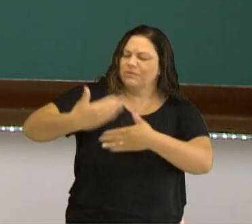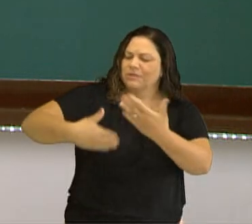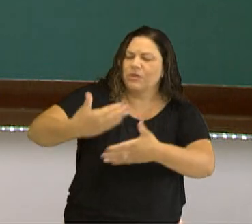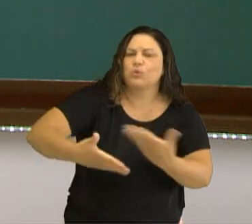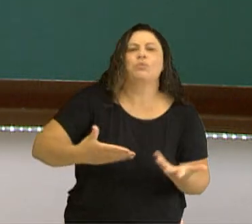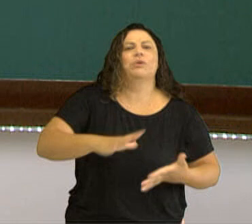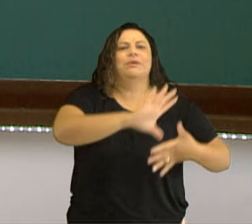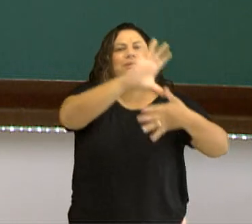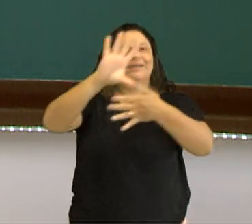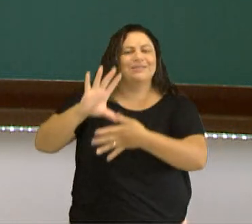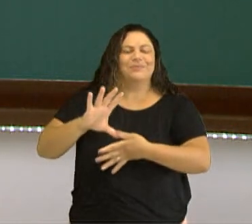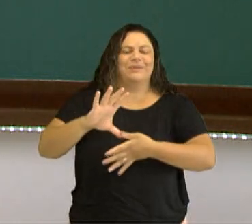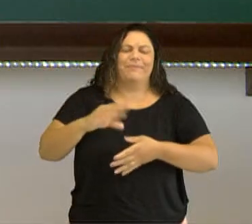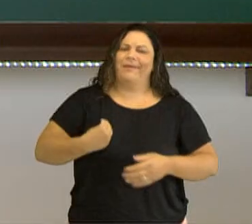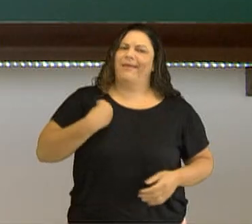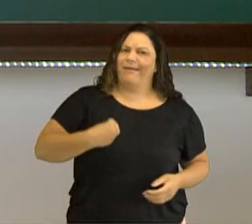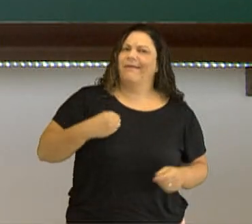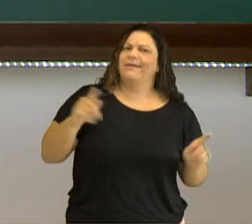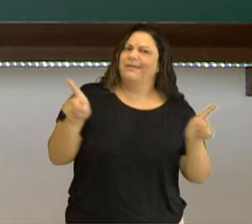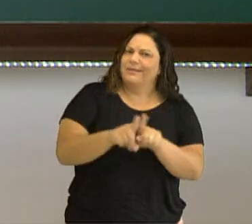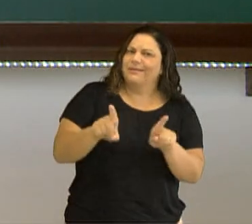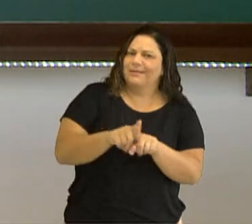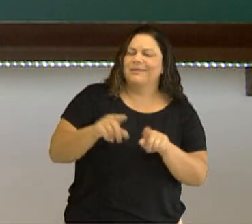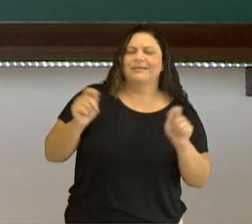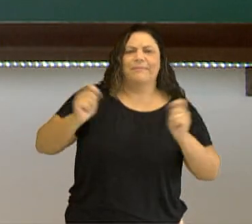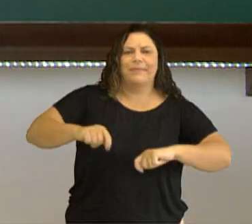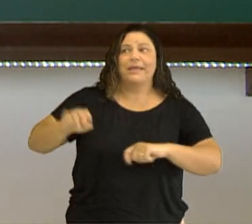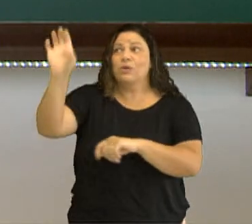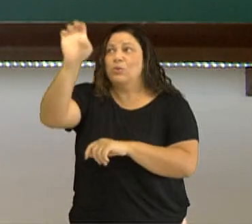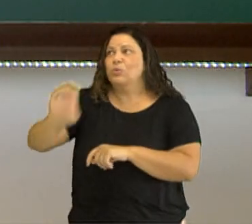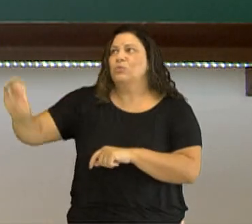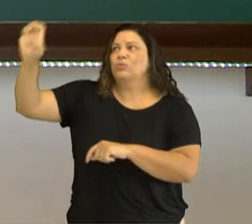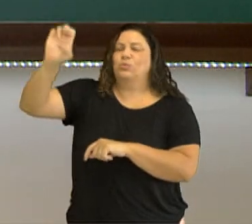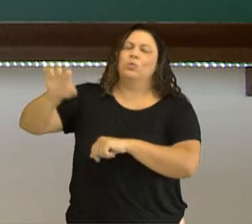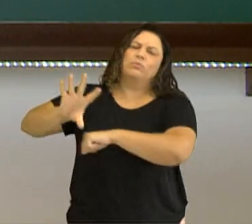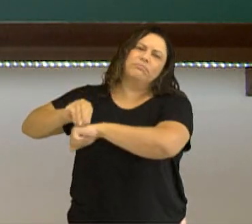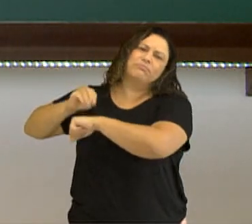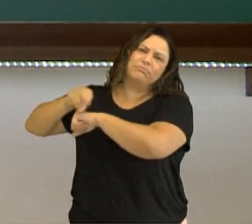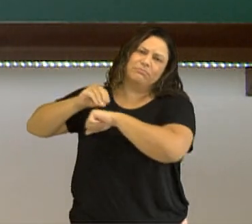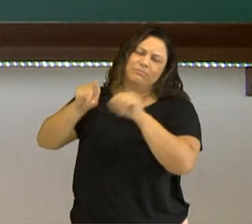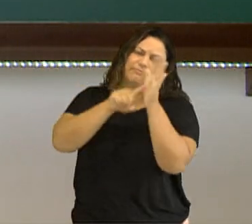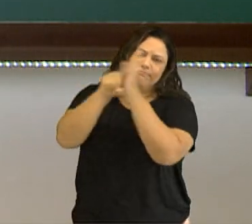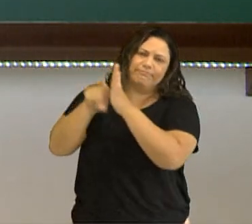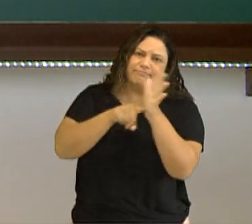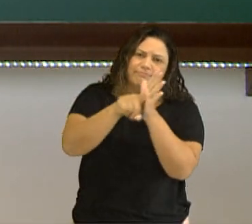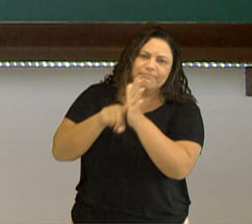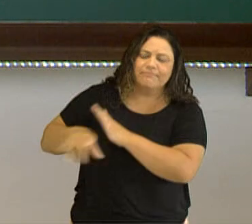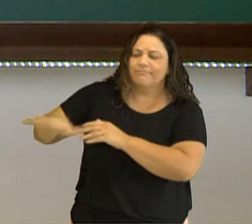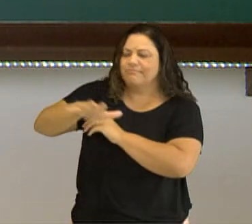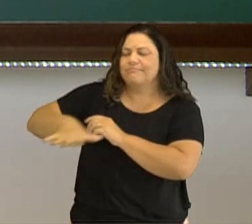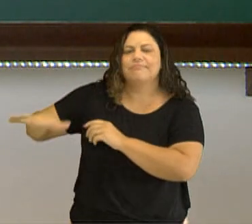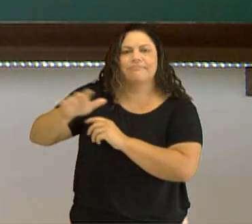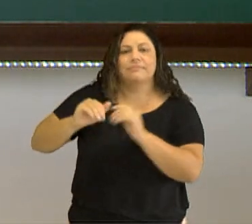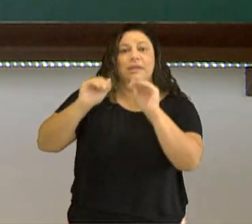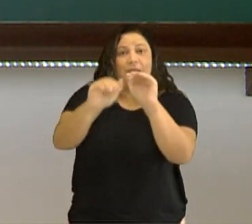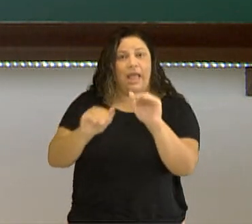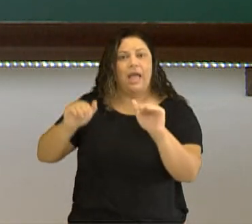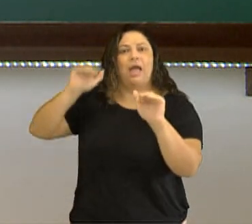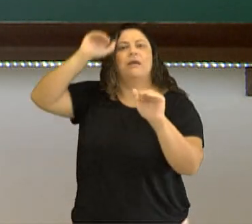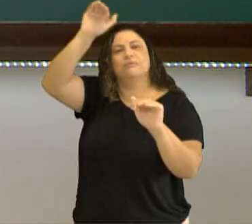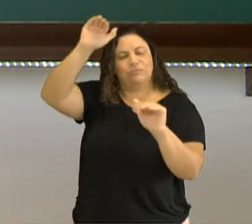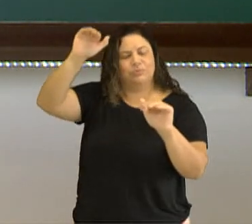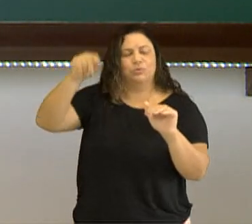muito presente, que o que é feito na Europa, o conhecimento científico europeu, ele era superior ao